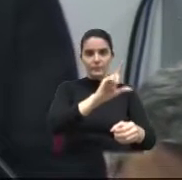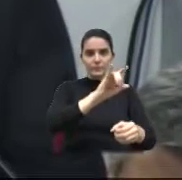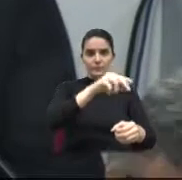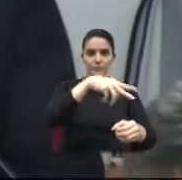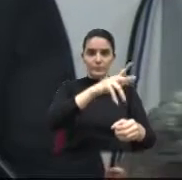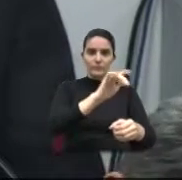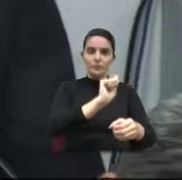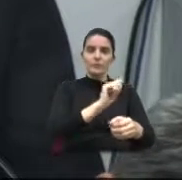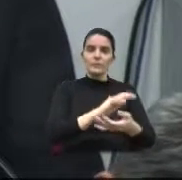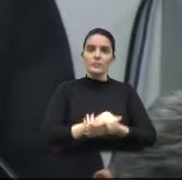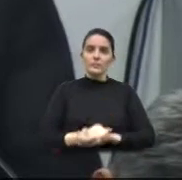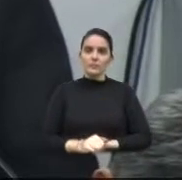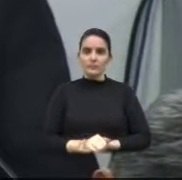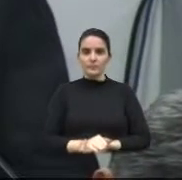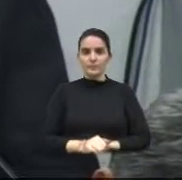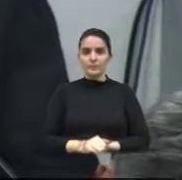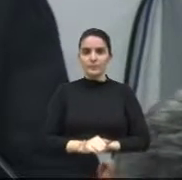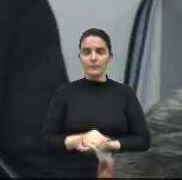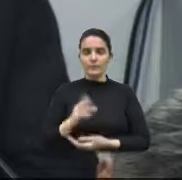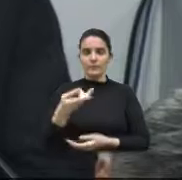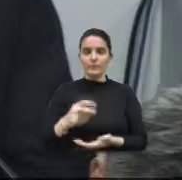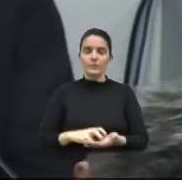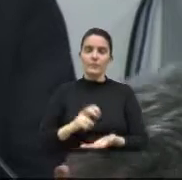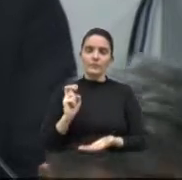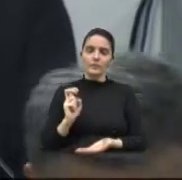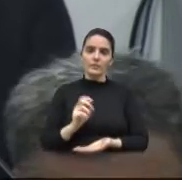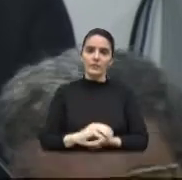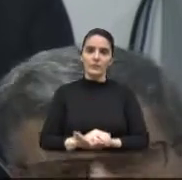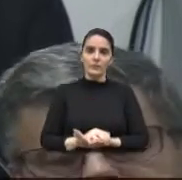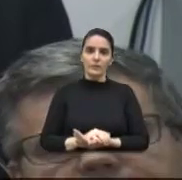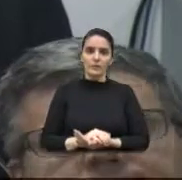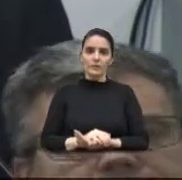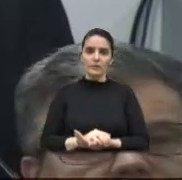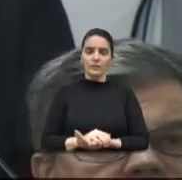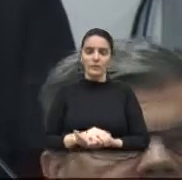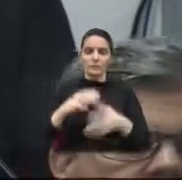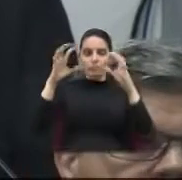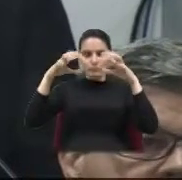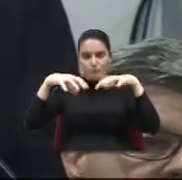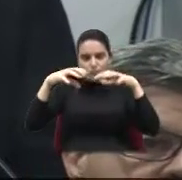enquanto. Hoje de manhã eu saí de casa, estava chuviscando.